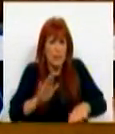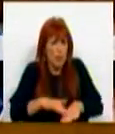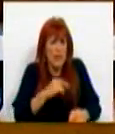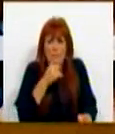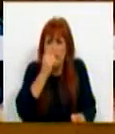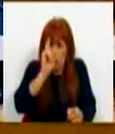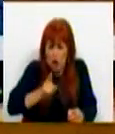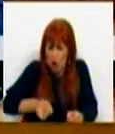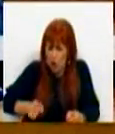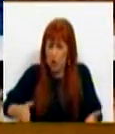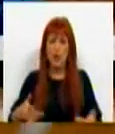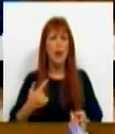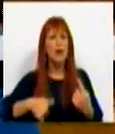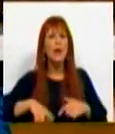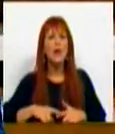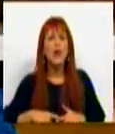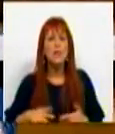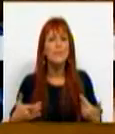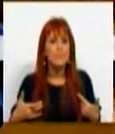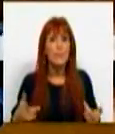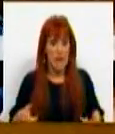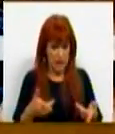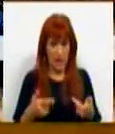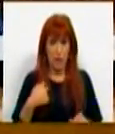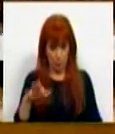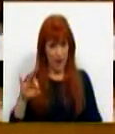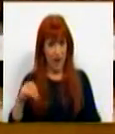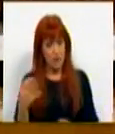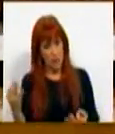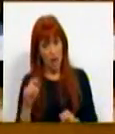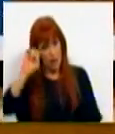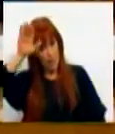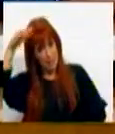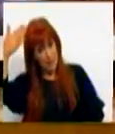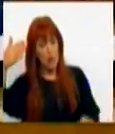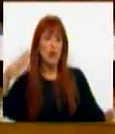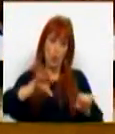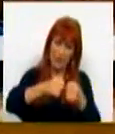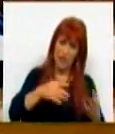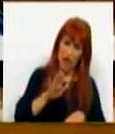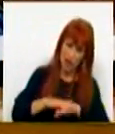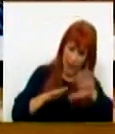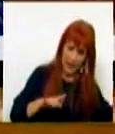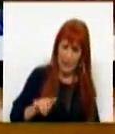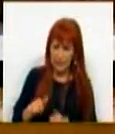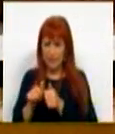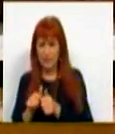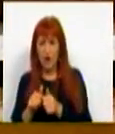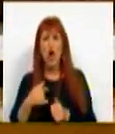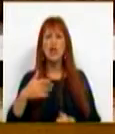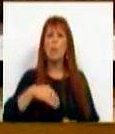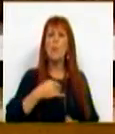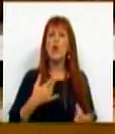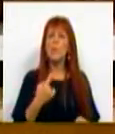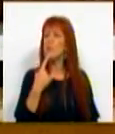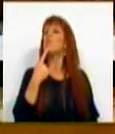as medidas. É que nós, e aqui ponho o PS, obviamente, em primeiro lugar, e os partidos à nossa esquerda, nós